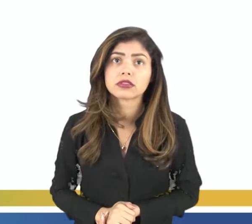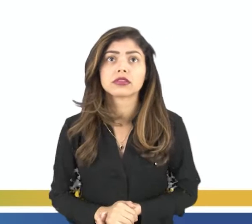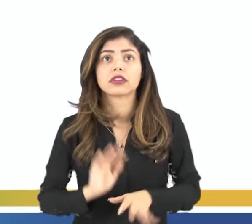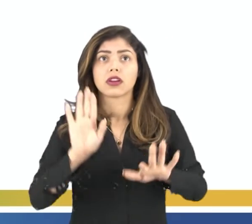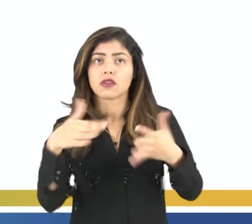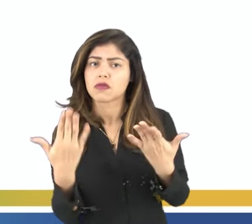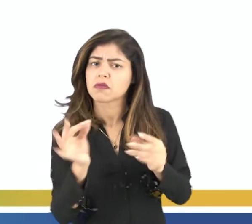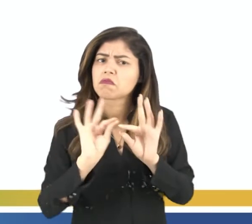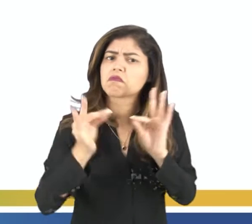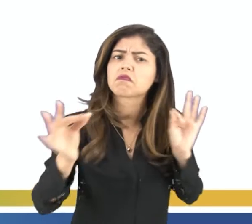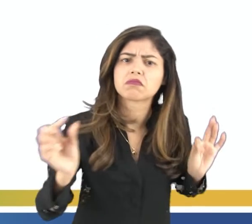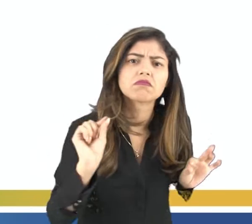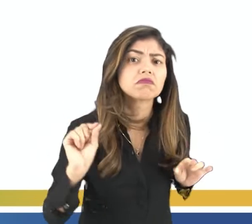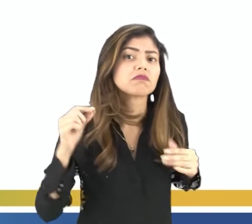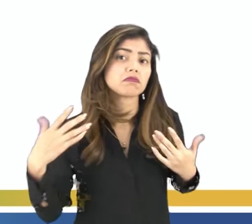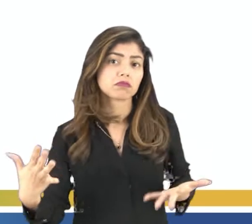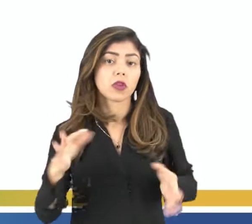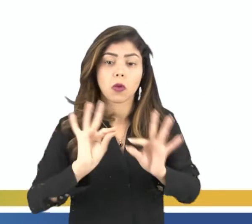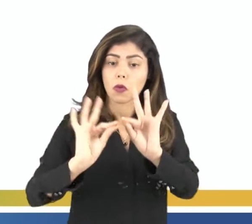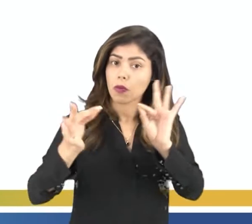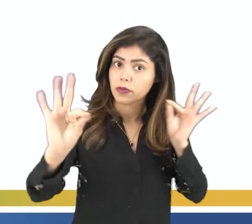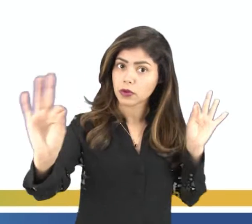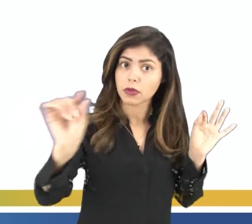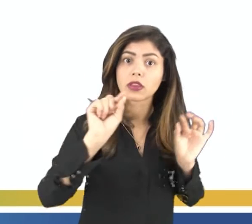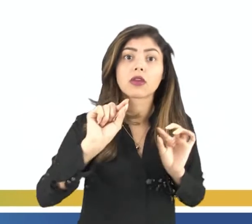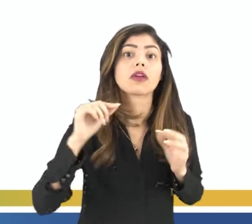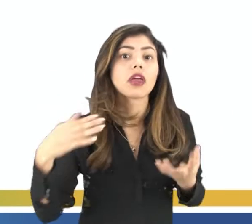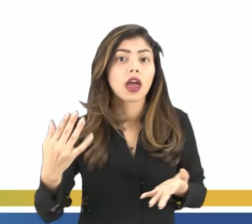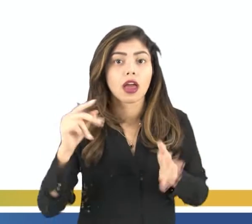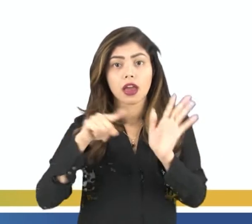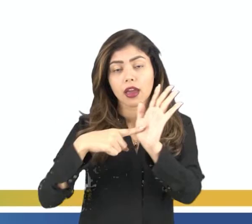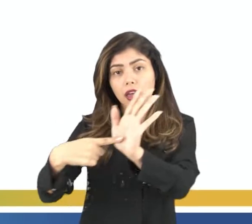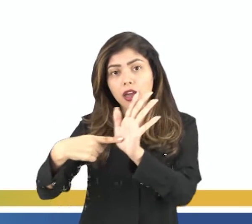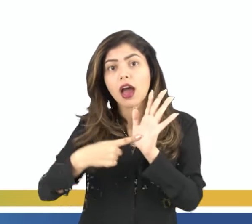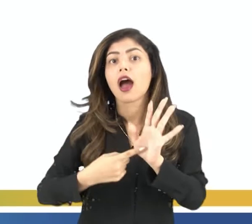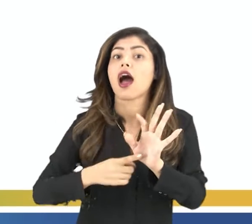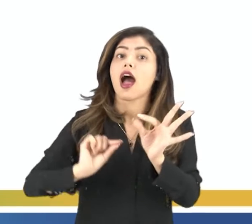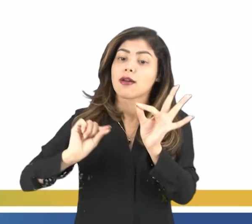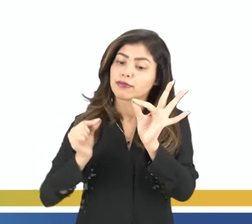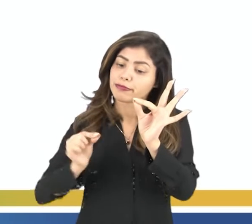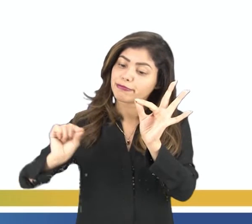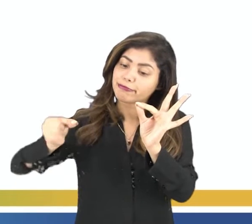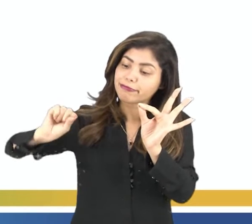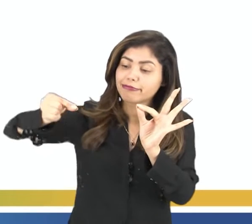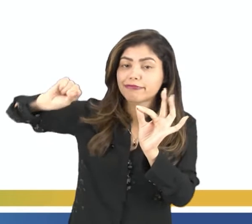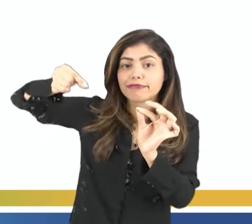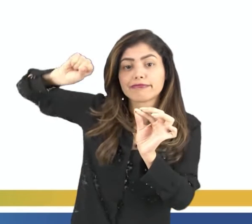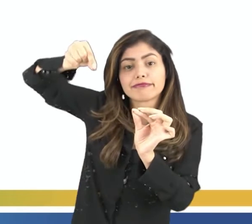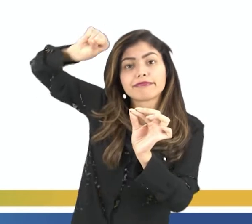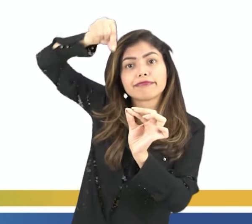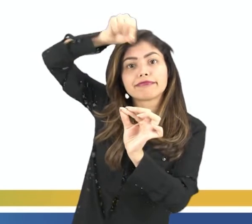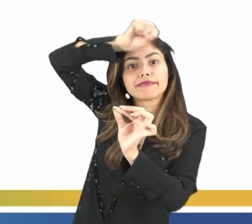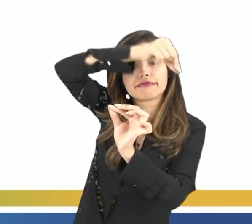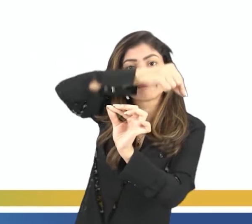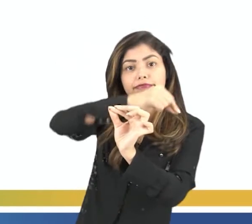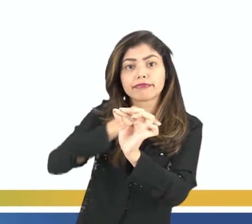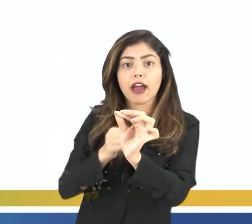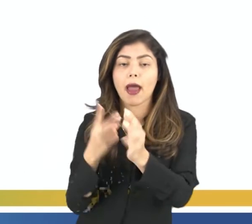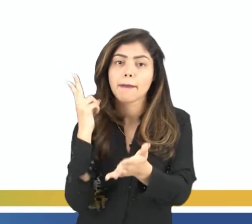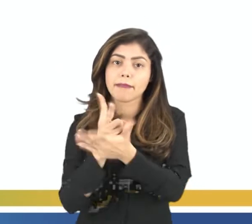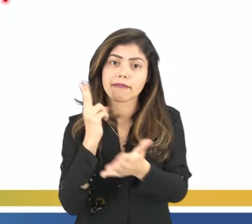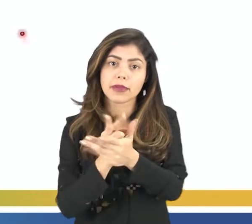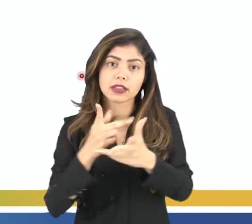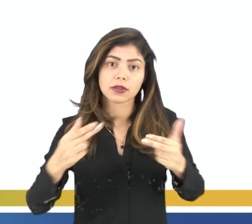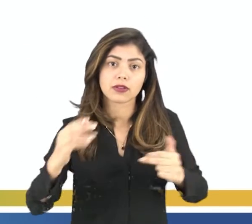O que é o comprimento? O comprimento, ele vem a ser justamente o contorno de uma circunferência, que é a mesma coisa